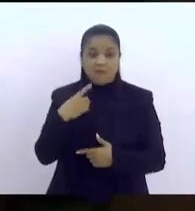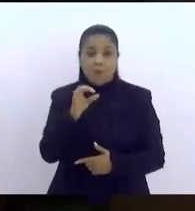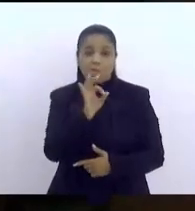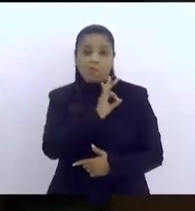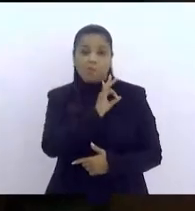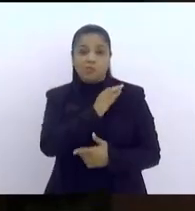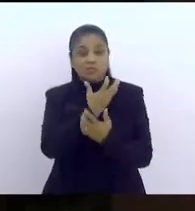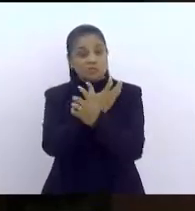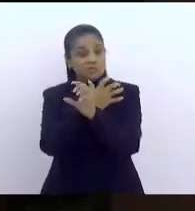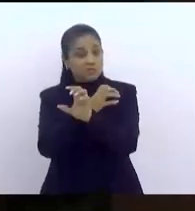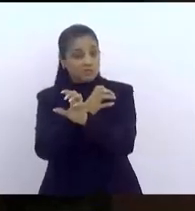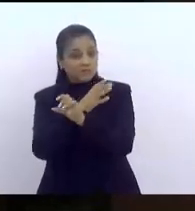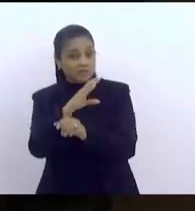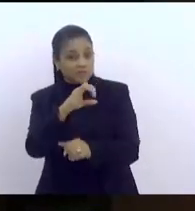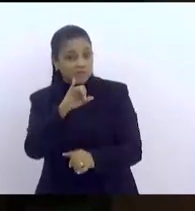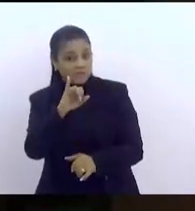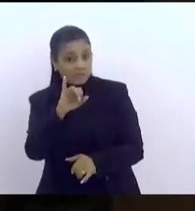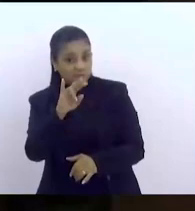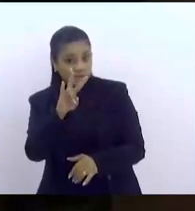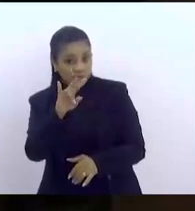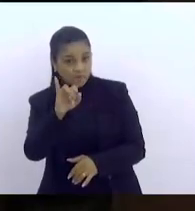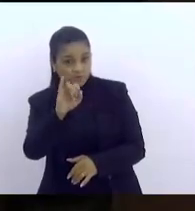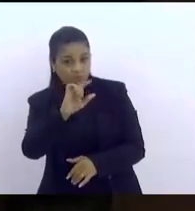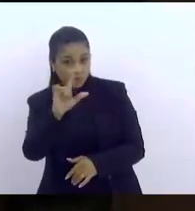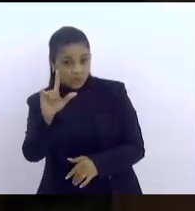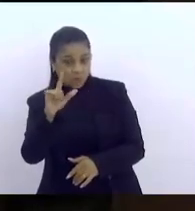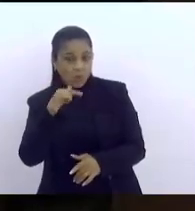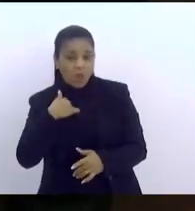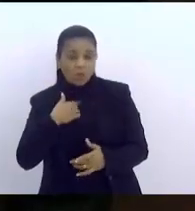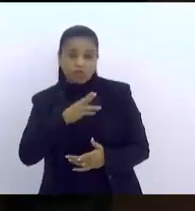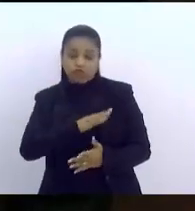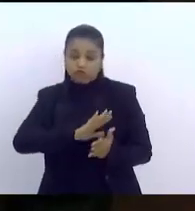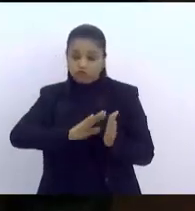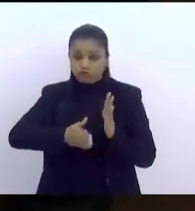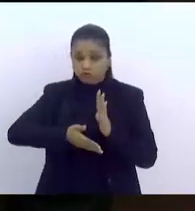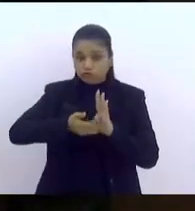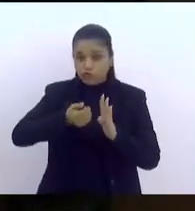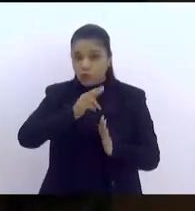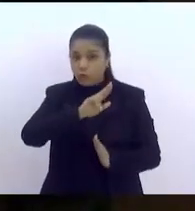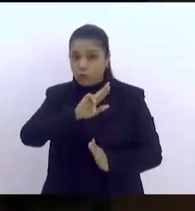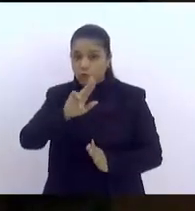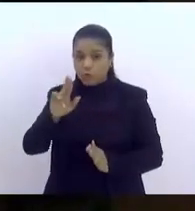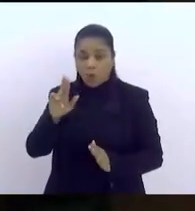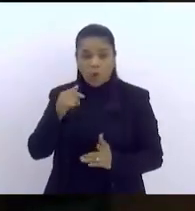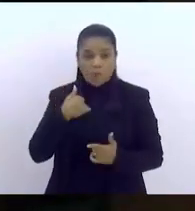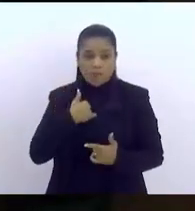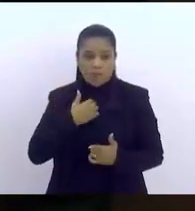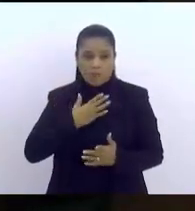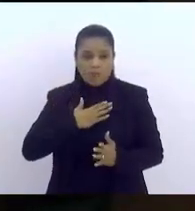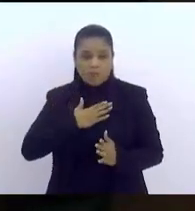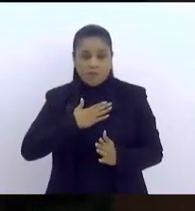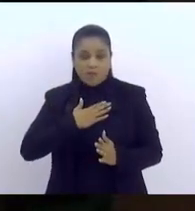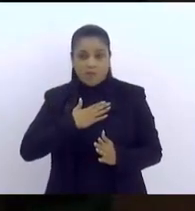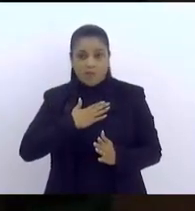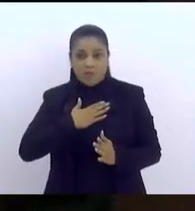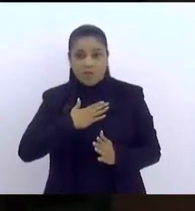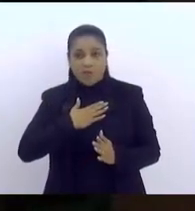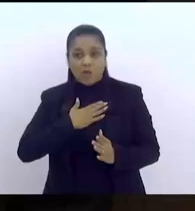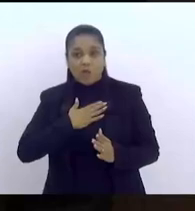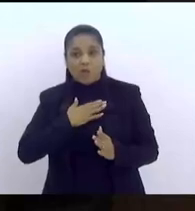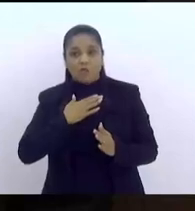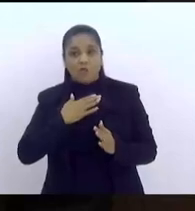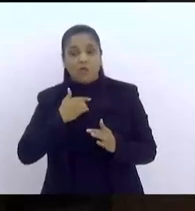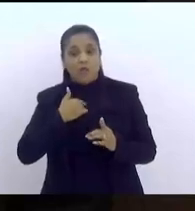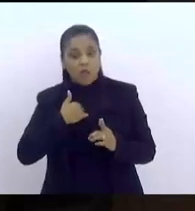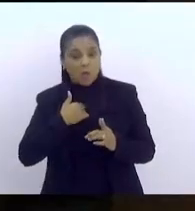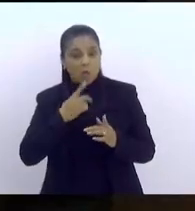como chefe da Polícia Civil, eu instituí o nome social. Eu tenho a felicidade de dizer que, como chefe da Polícia Civil, eu